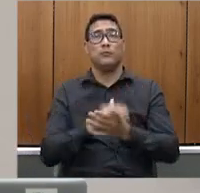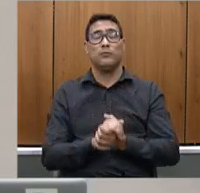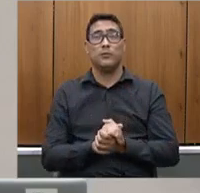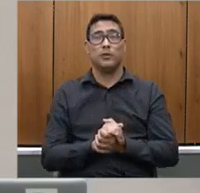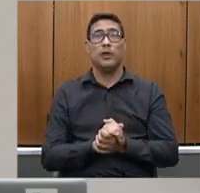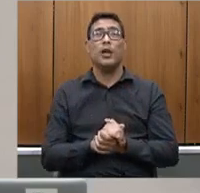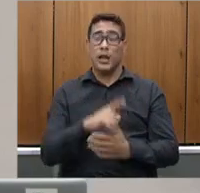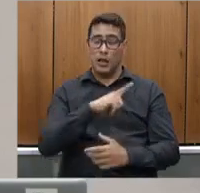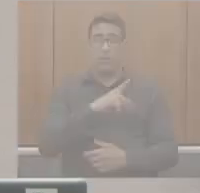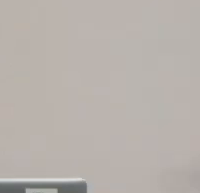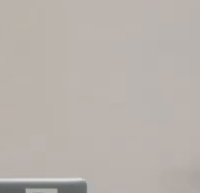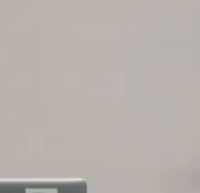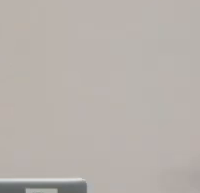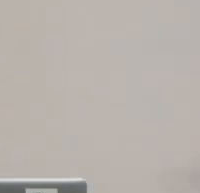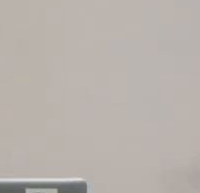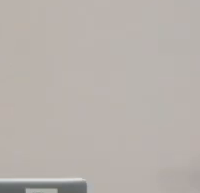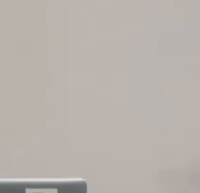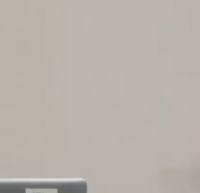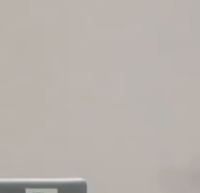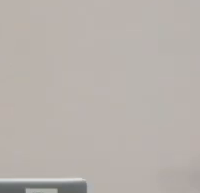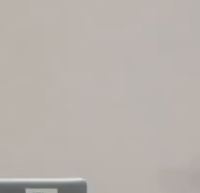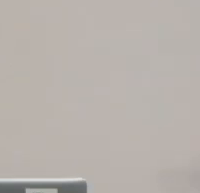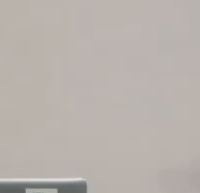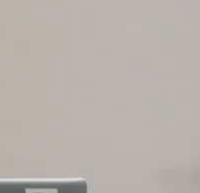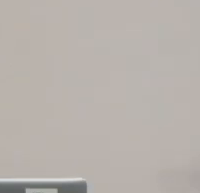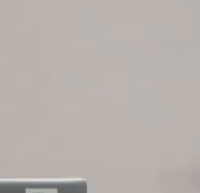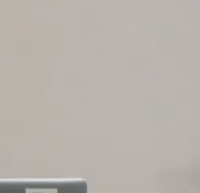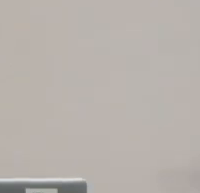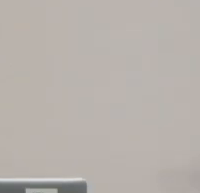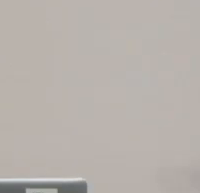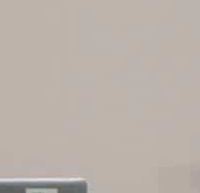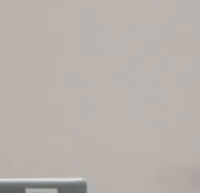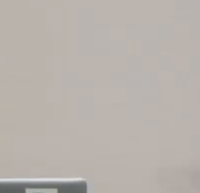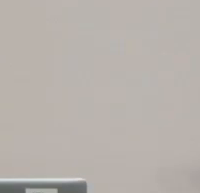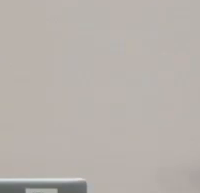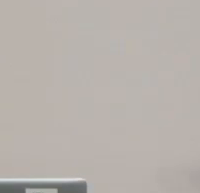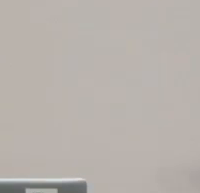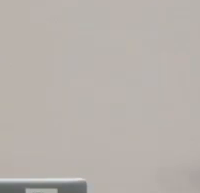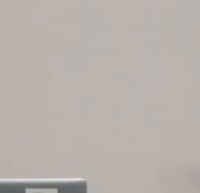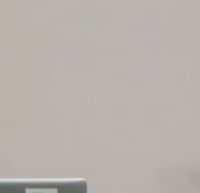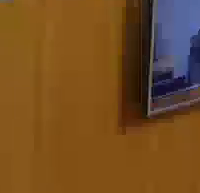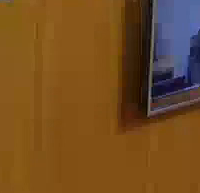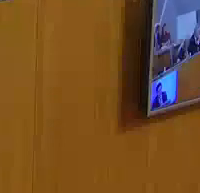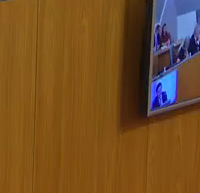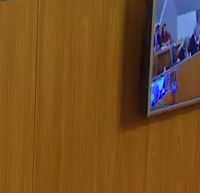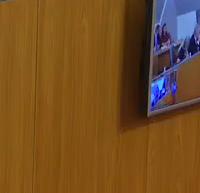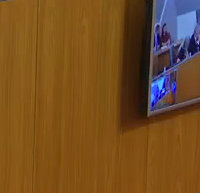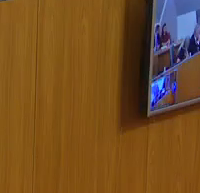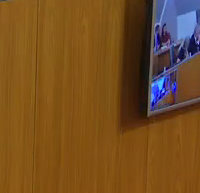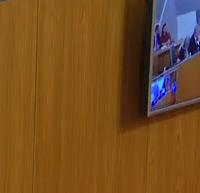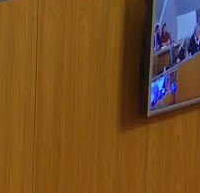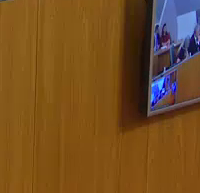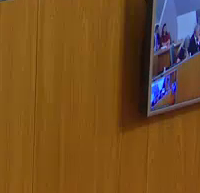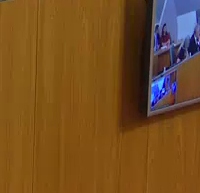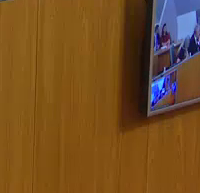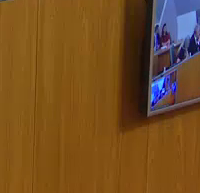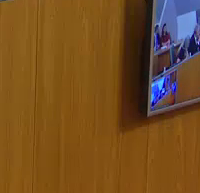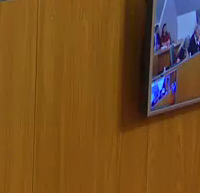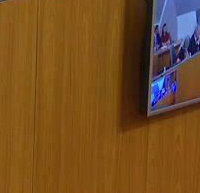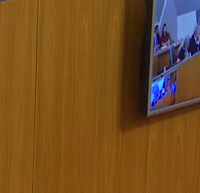eu sou testemunho tanto que o comandante geral cobra isso aí eu posso falar para vocês com muita tranquilidade sou testemunha